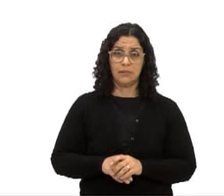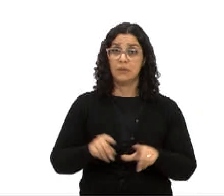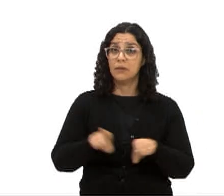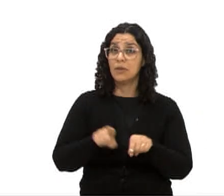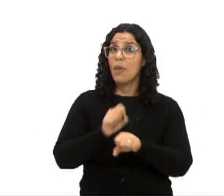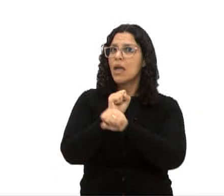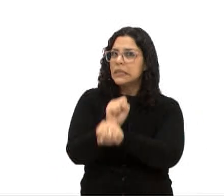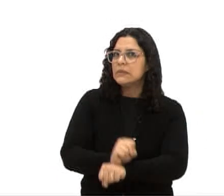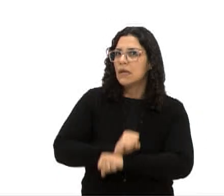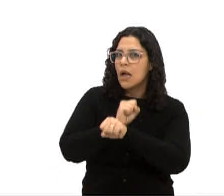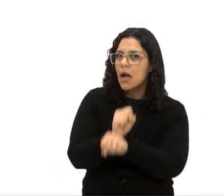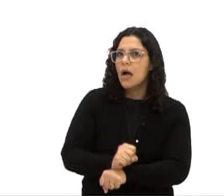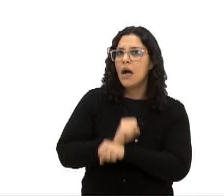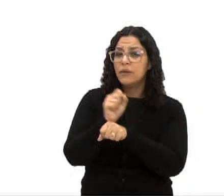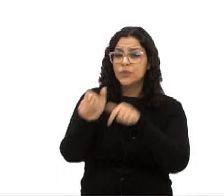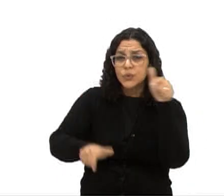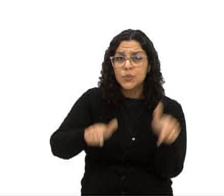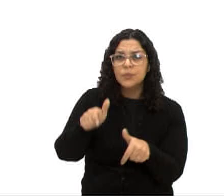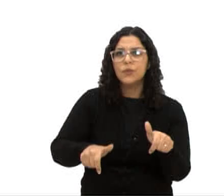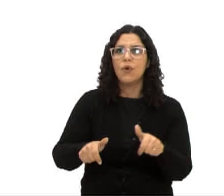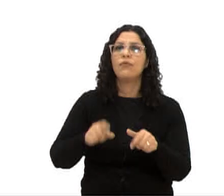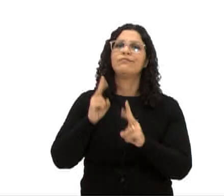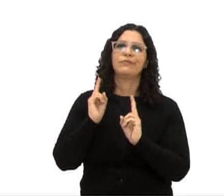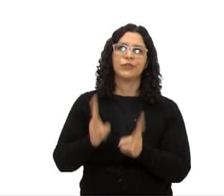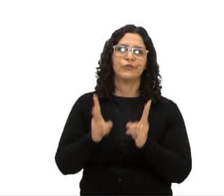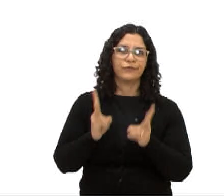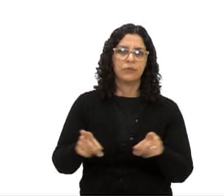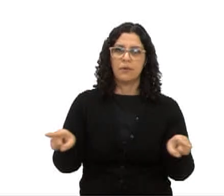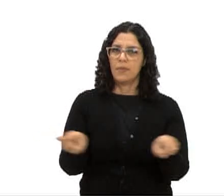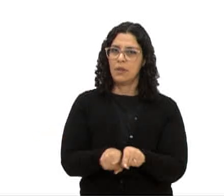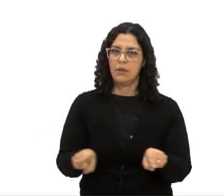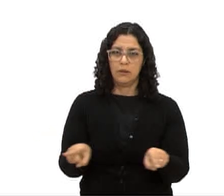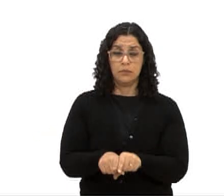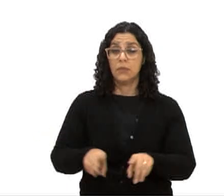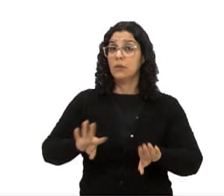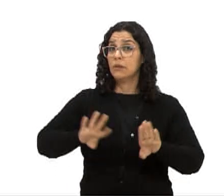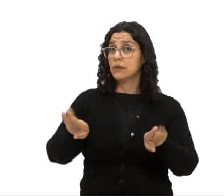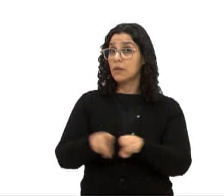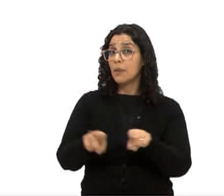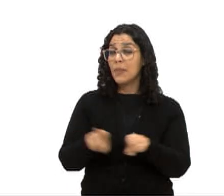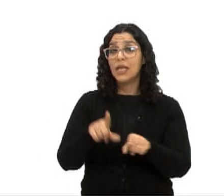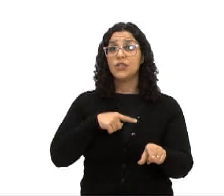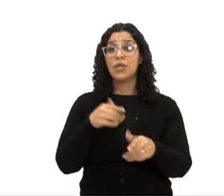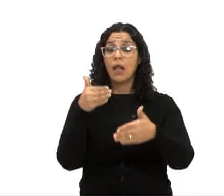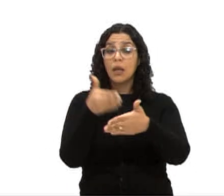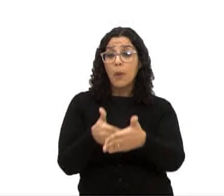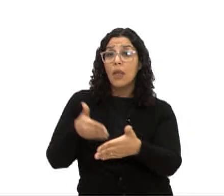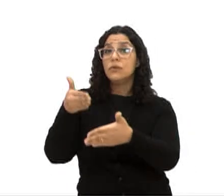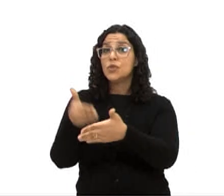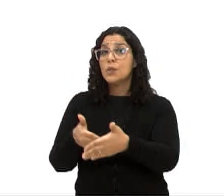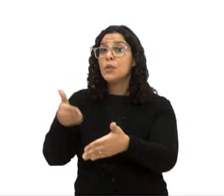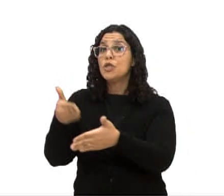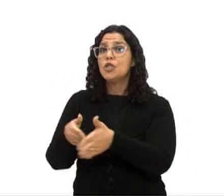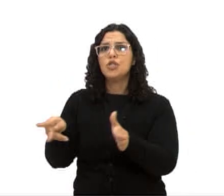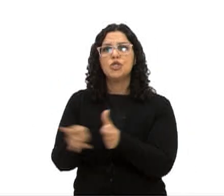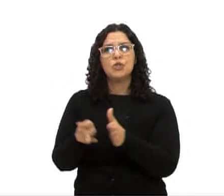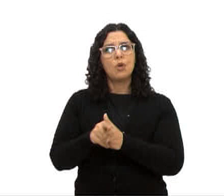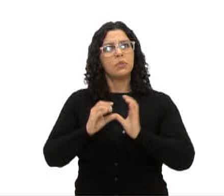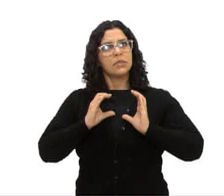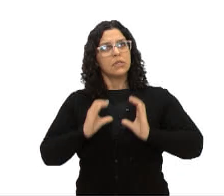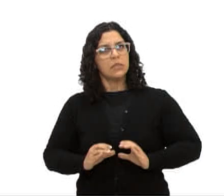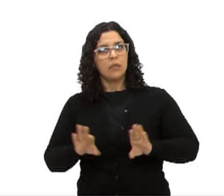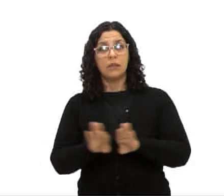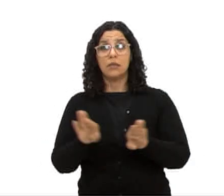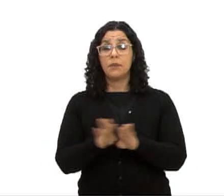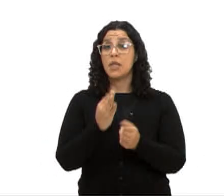E a escravidão das populações foram mantidas. Além disso, haviam limitações de acesso à cidadania,